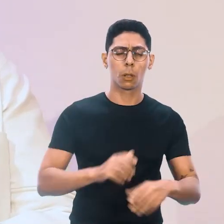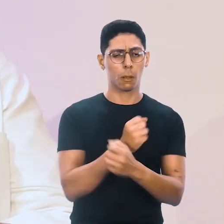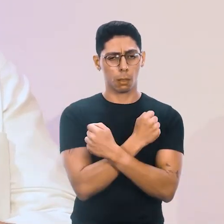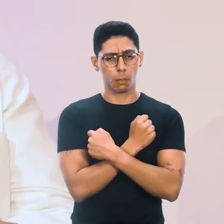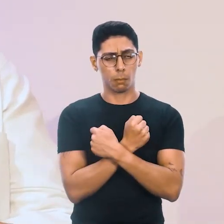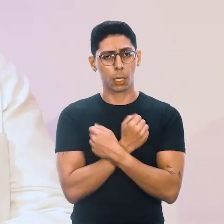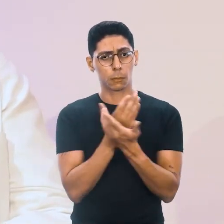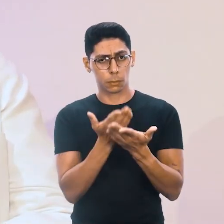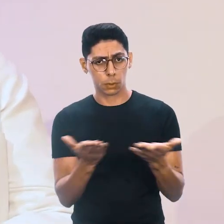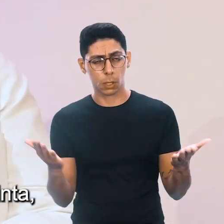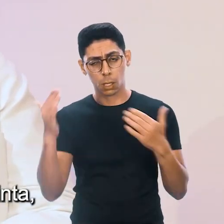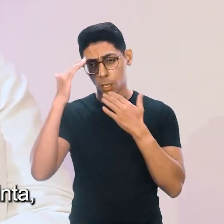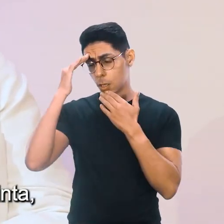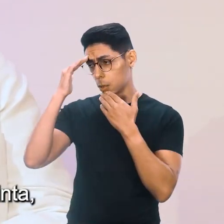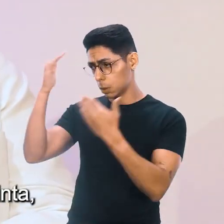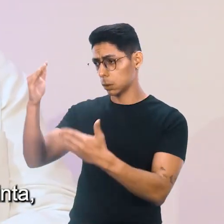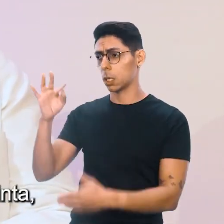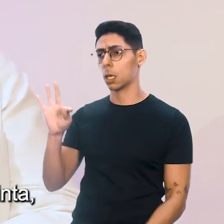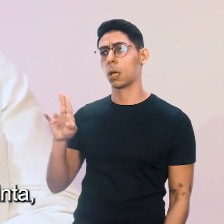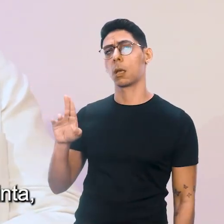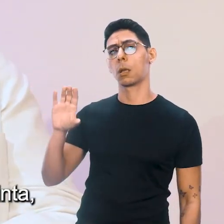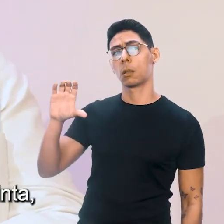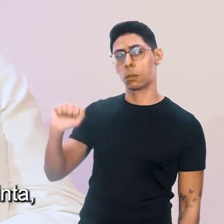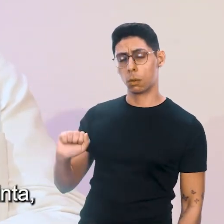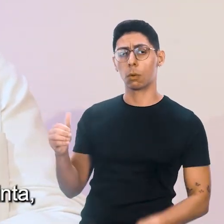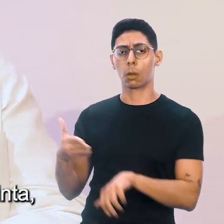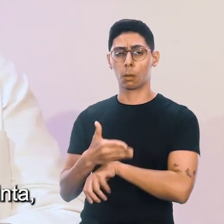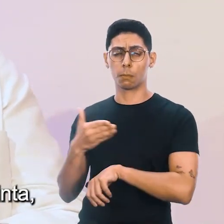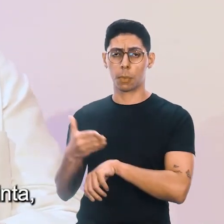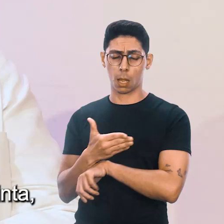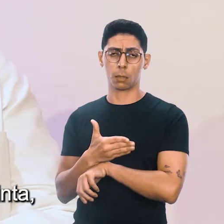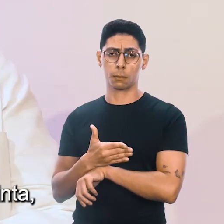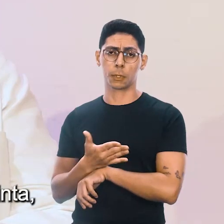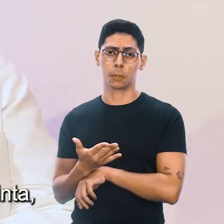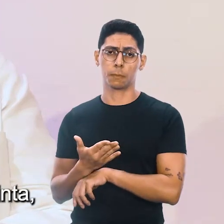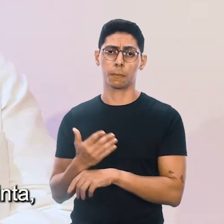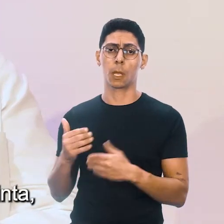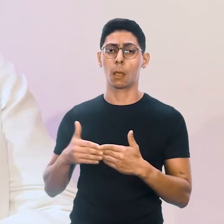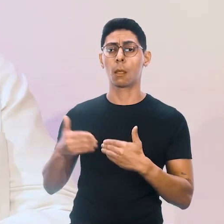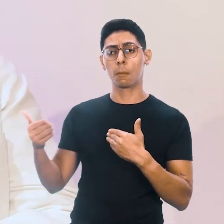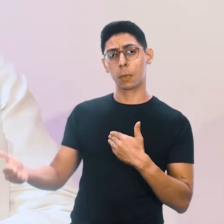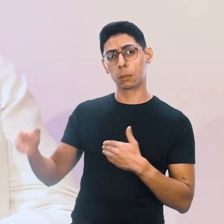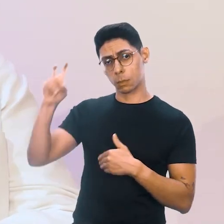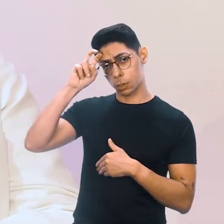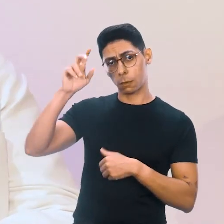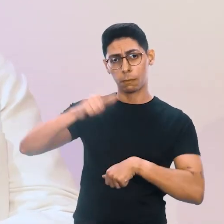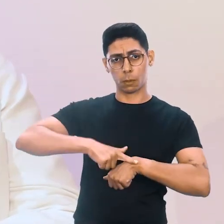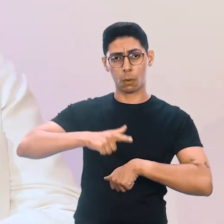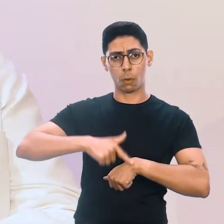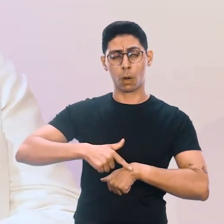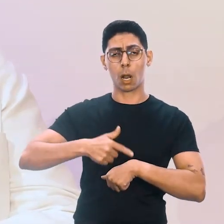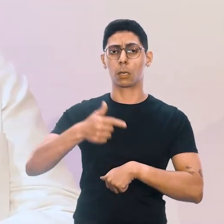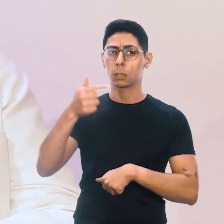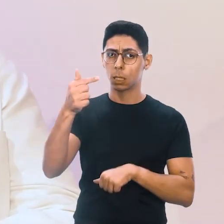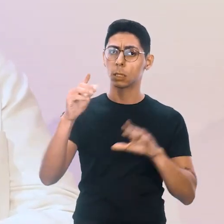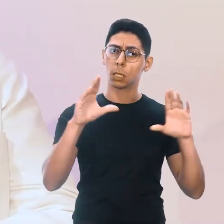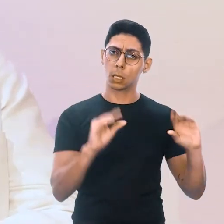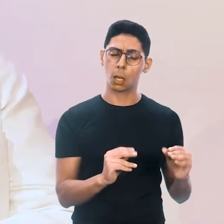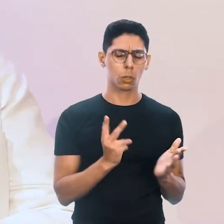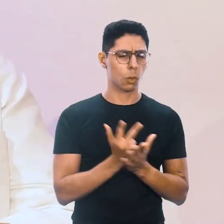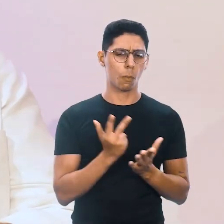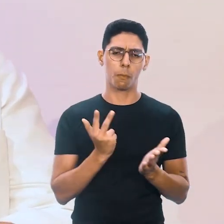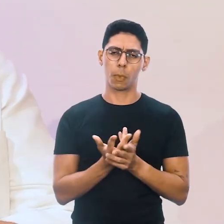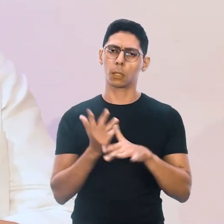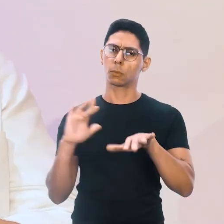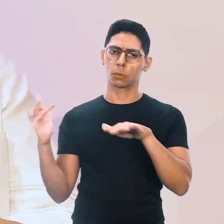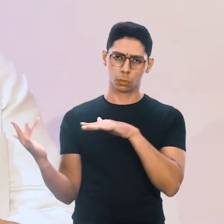abraço, agradecer demais aqui o Tuca a participação e na próxima quinta às 19 horas, neste mesmo